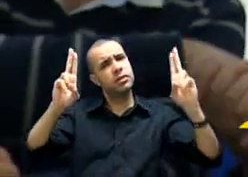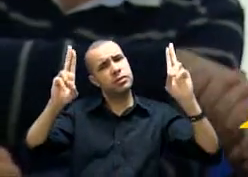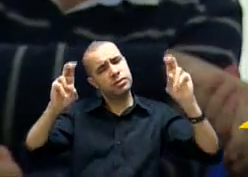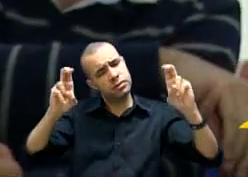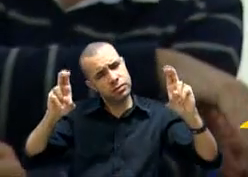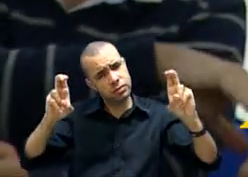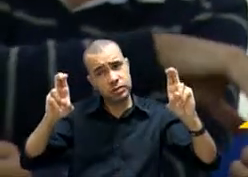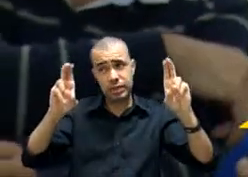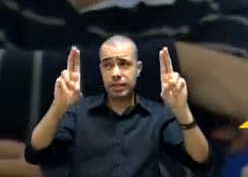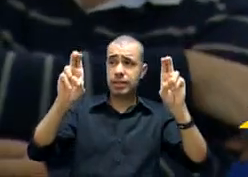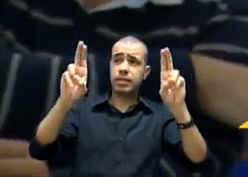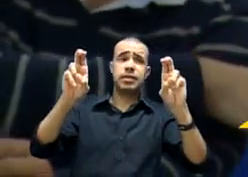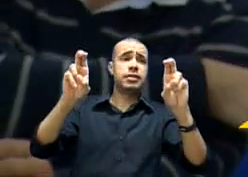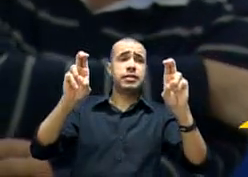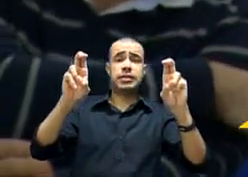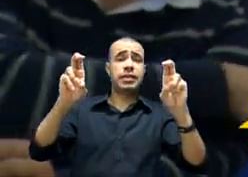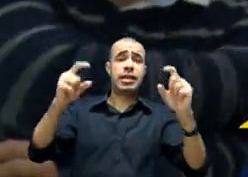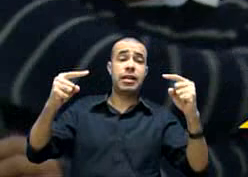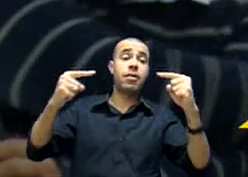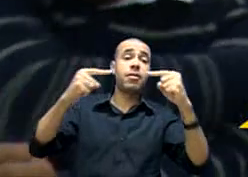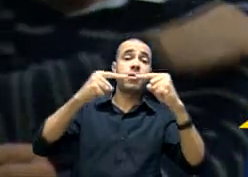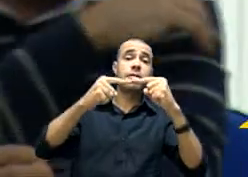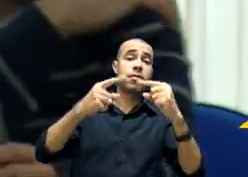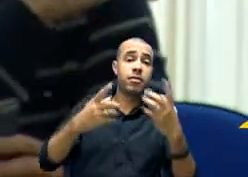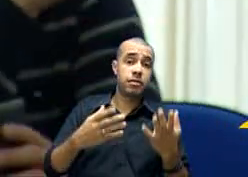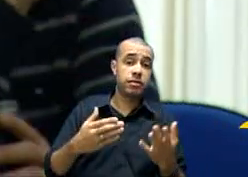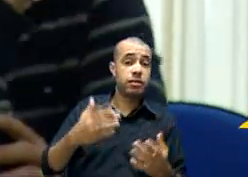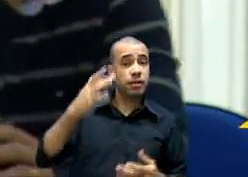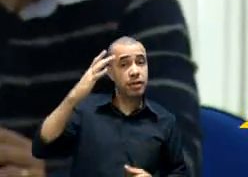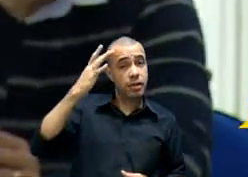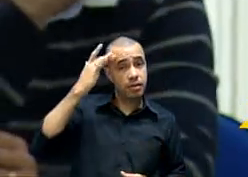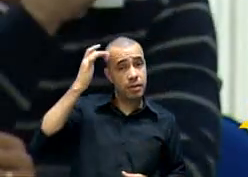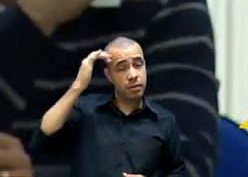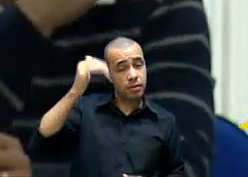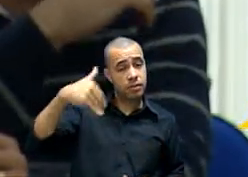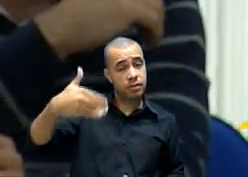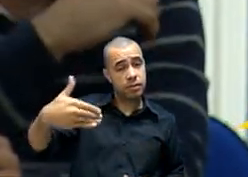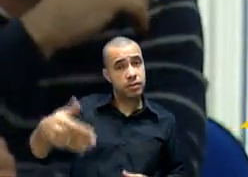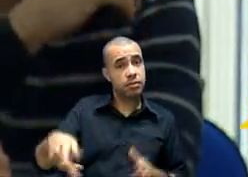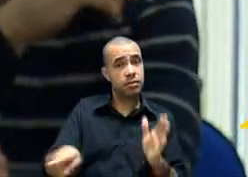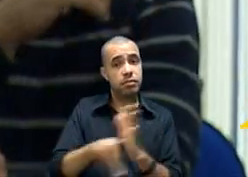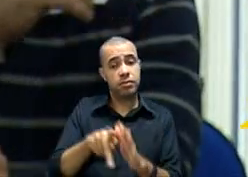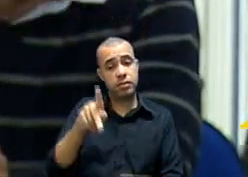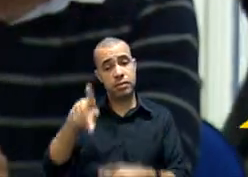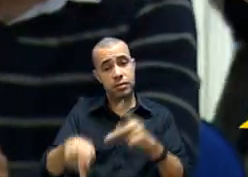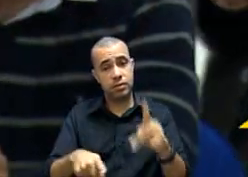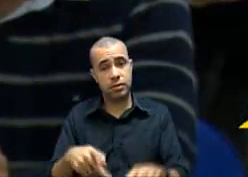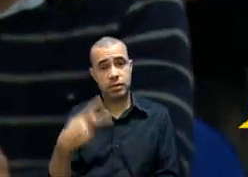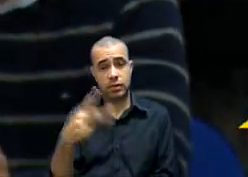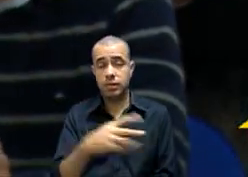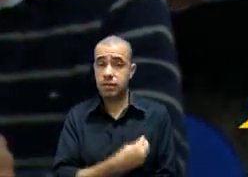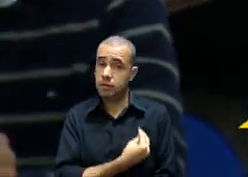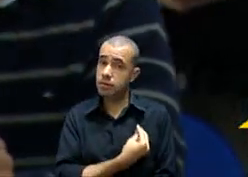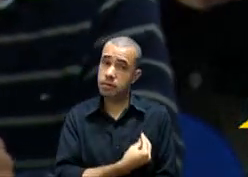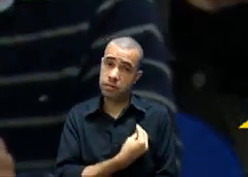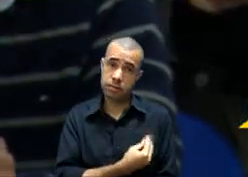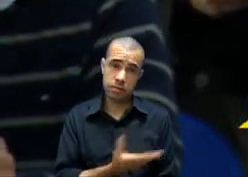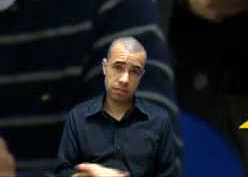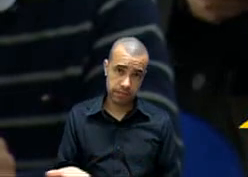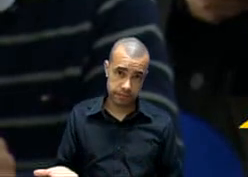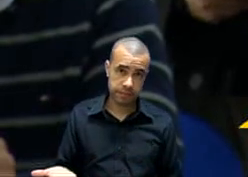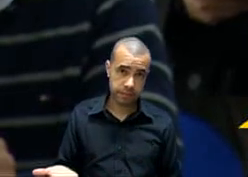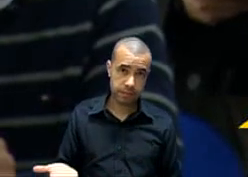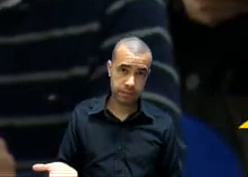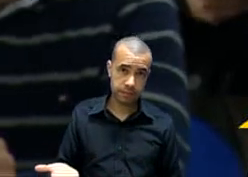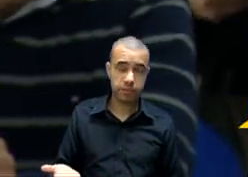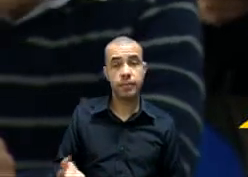está entrelaçado cotidianamente com a população, que faz parte da vida da população. E quando